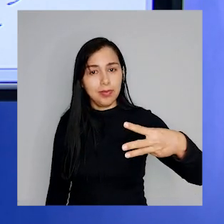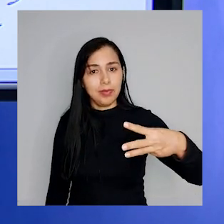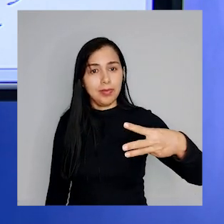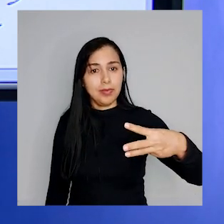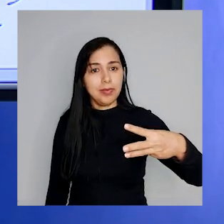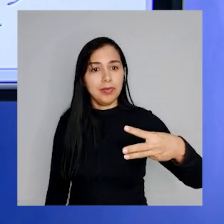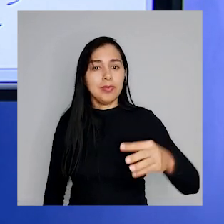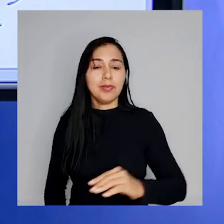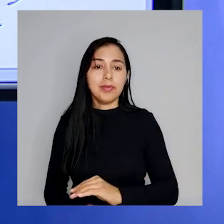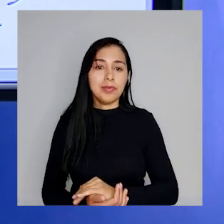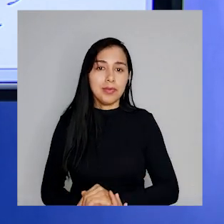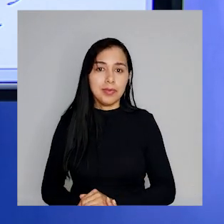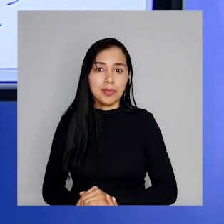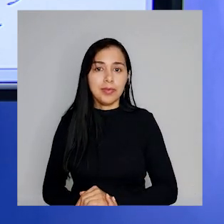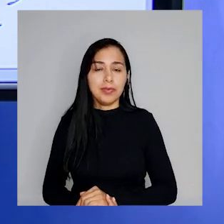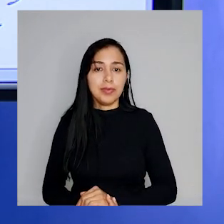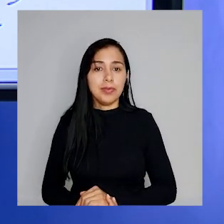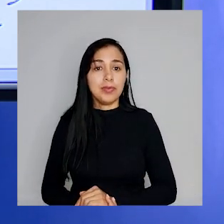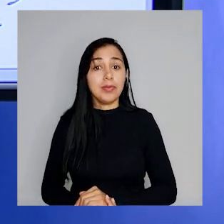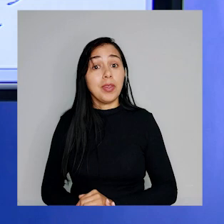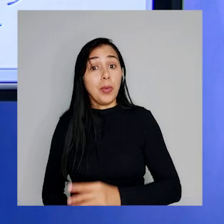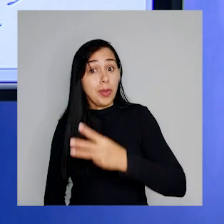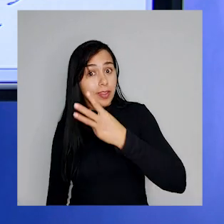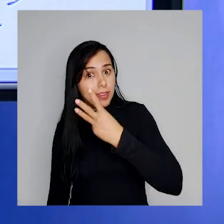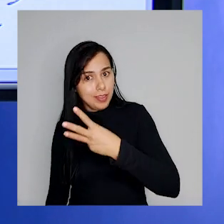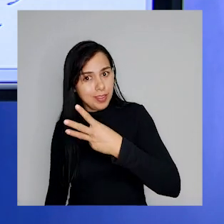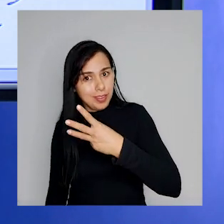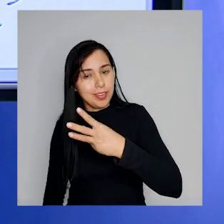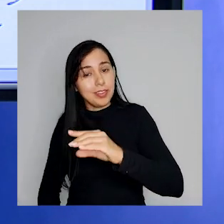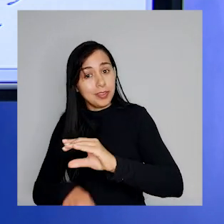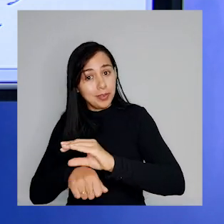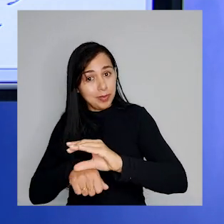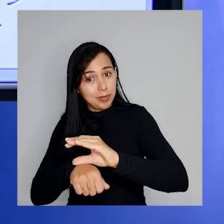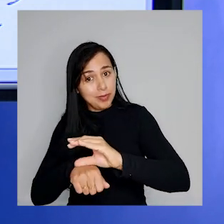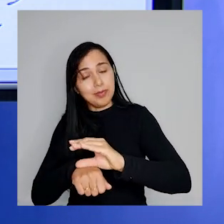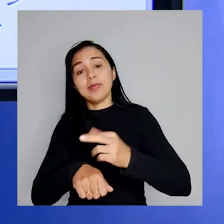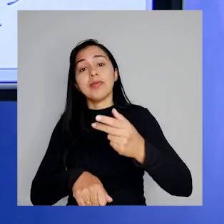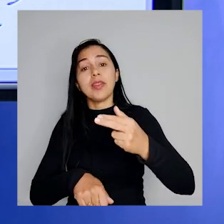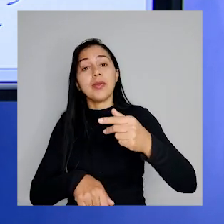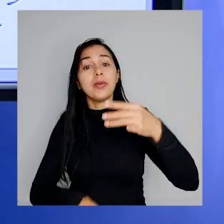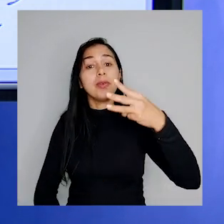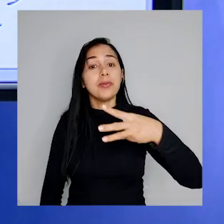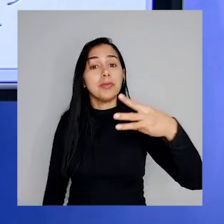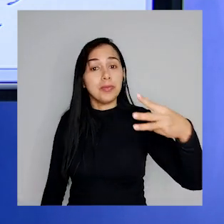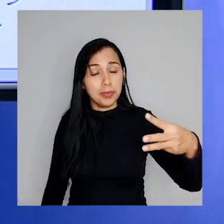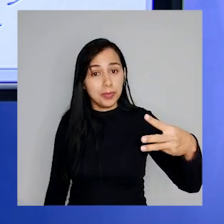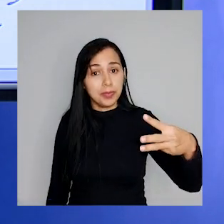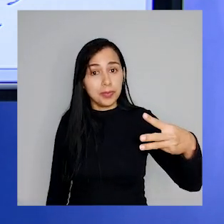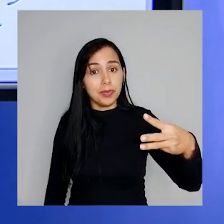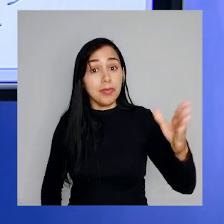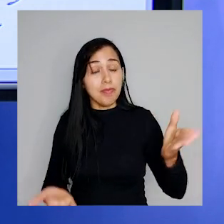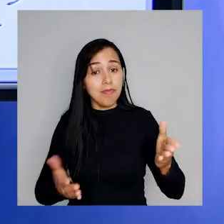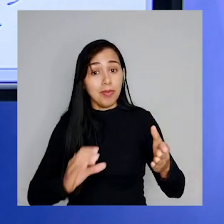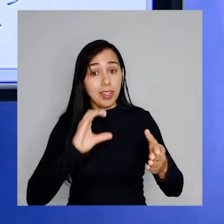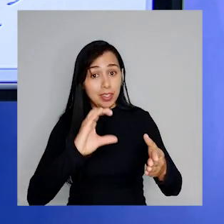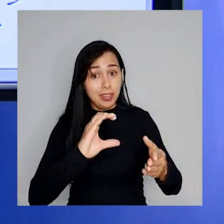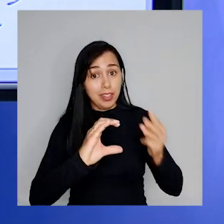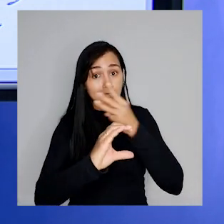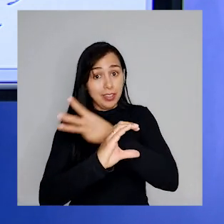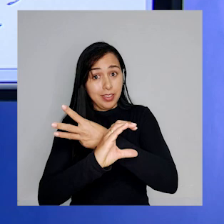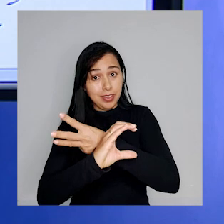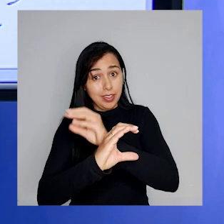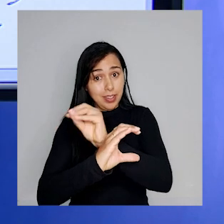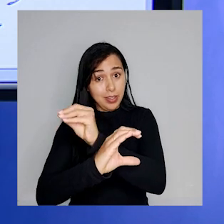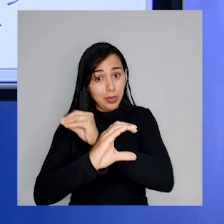33. E olha só, 3 pinos cinza é igual a 33. Ou seja, se eu dividir